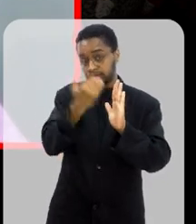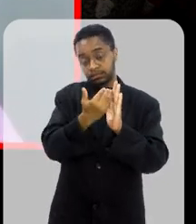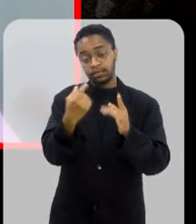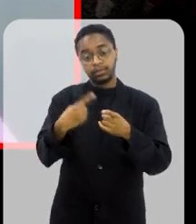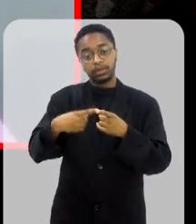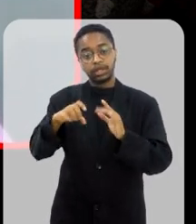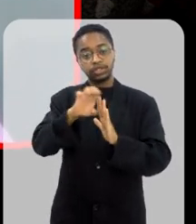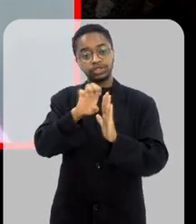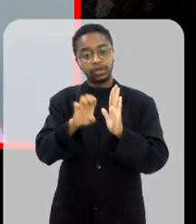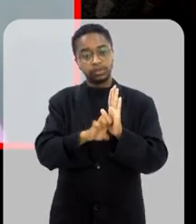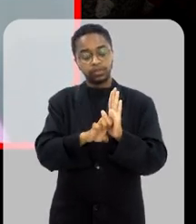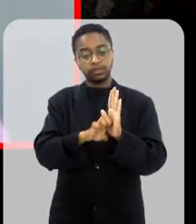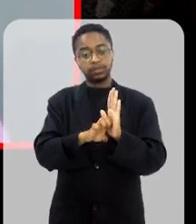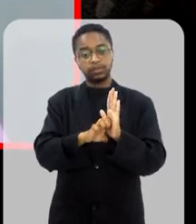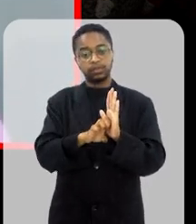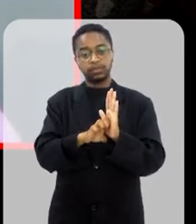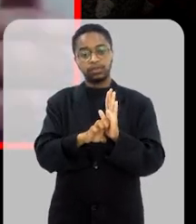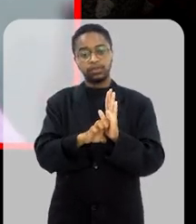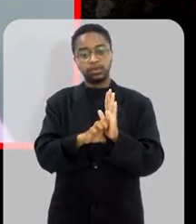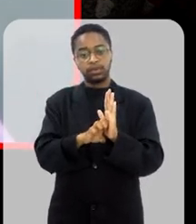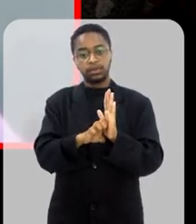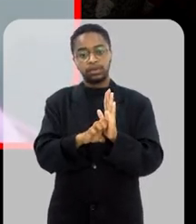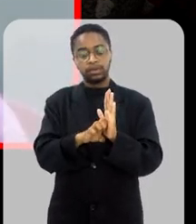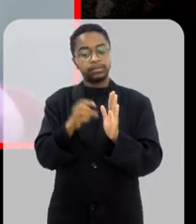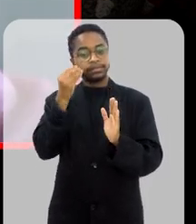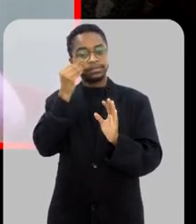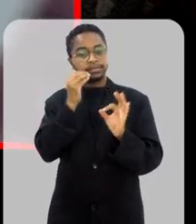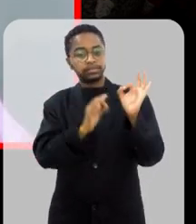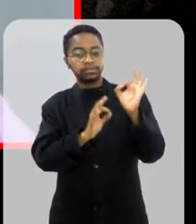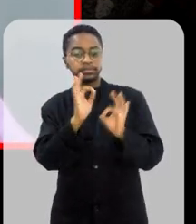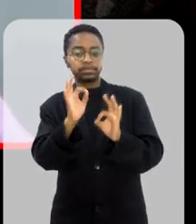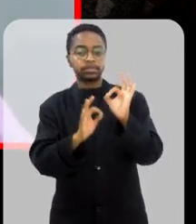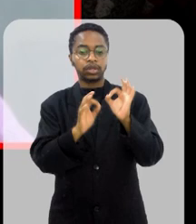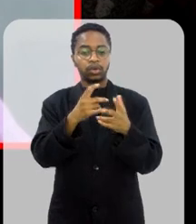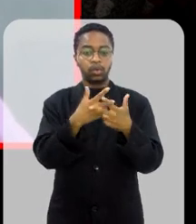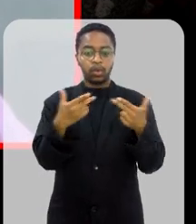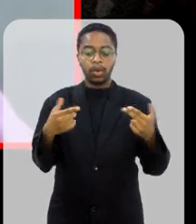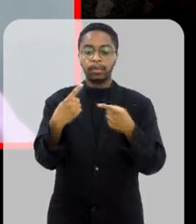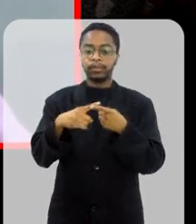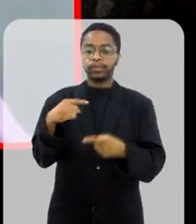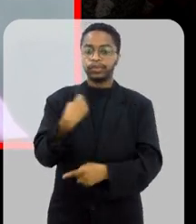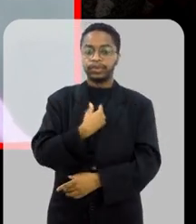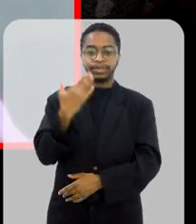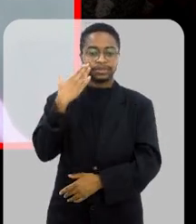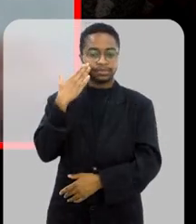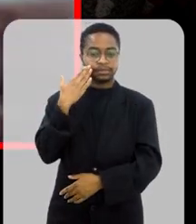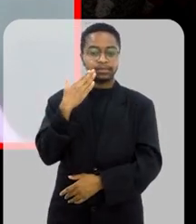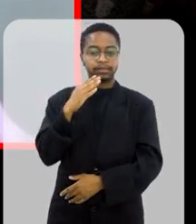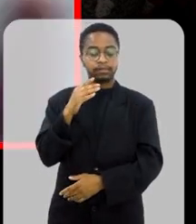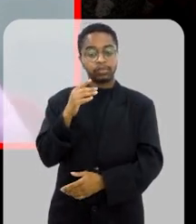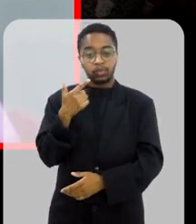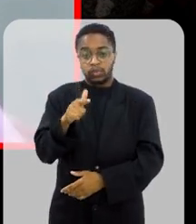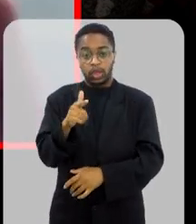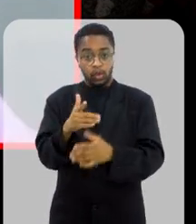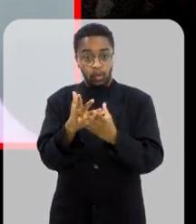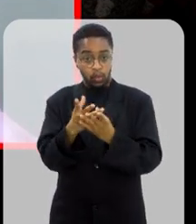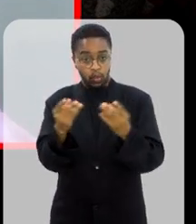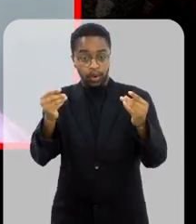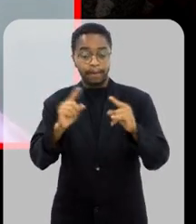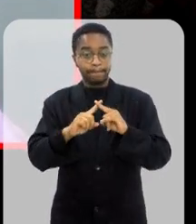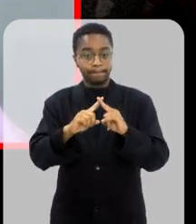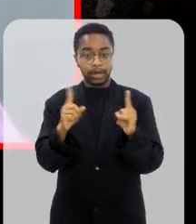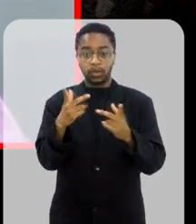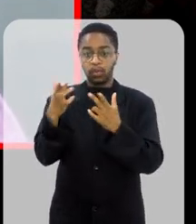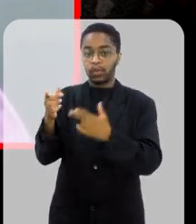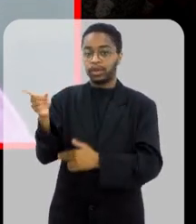cumprida. O estatuto veio para ajustar essas coisas, né? A gente sabe que para melhorar, não tem cura, mas tem